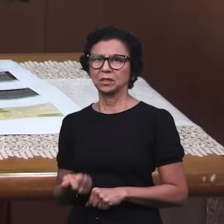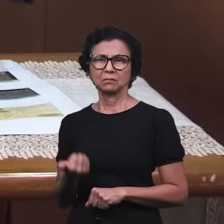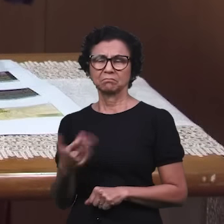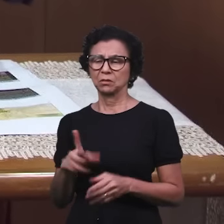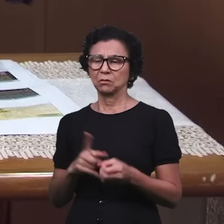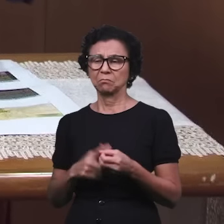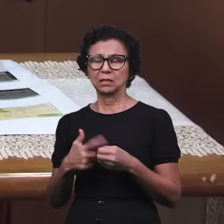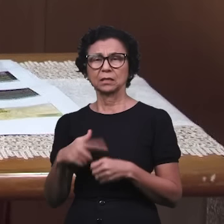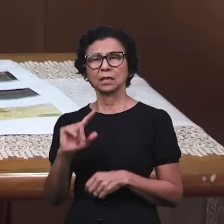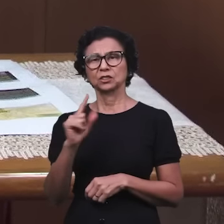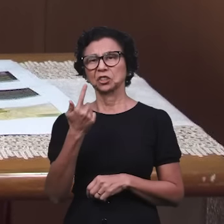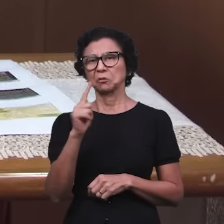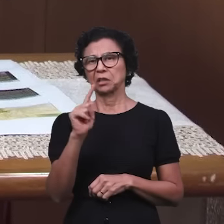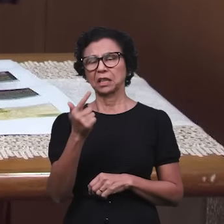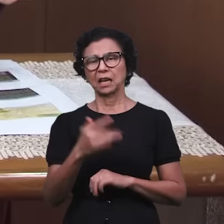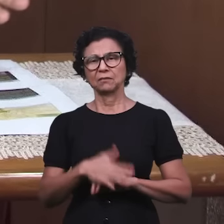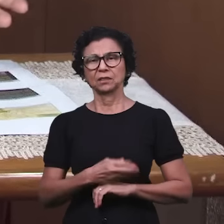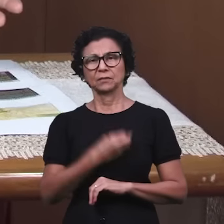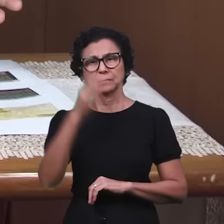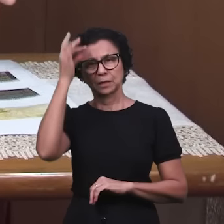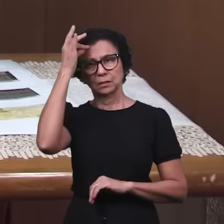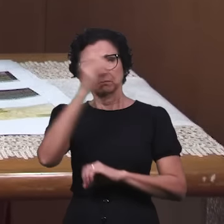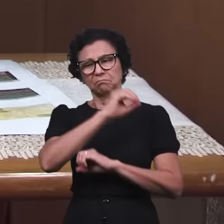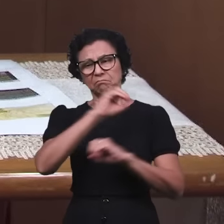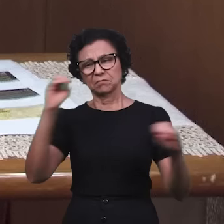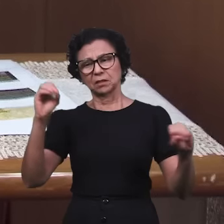cidade geográfica, sem o espiritual e sem o profético.